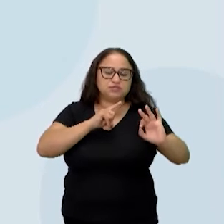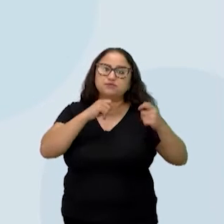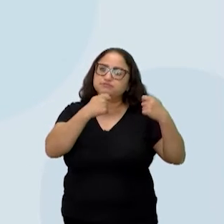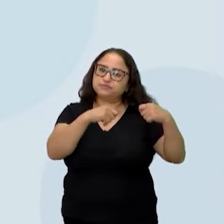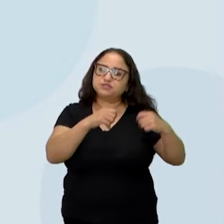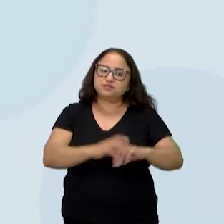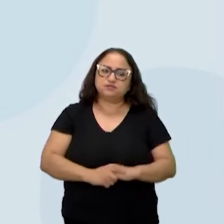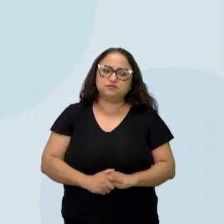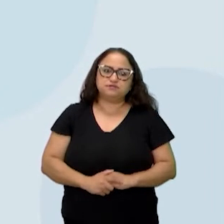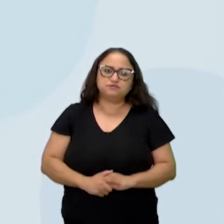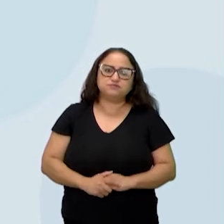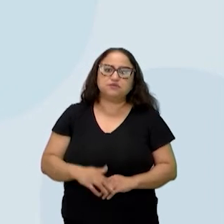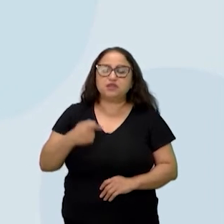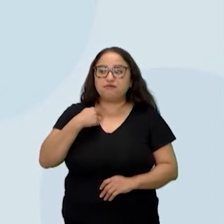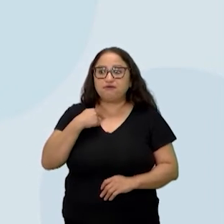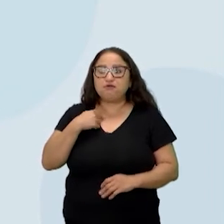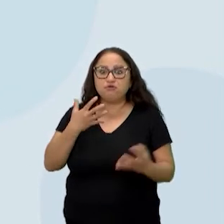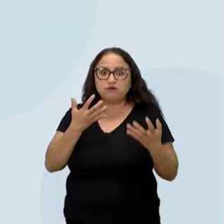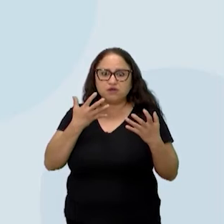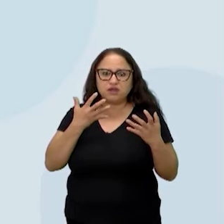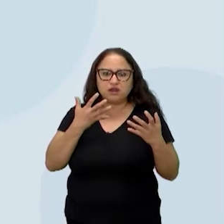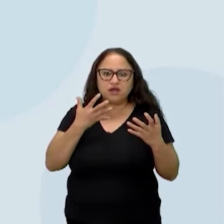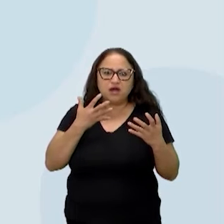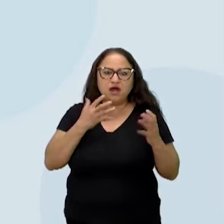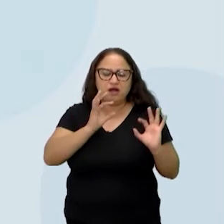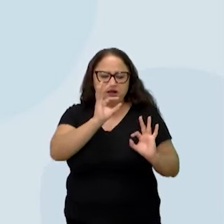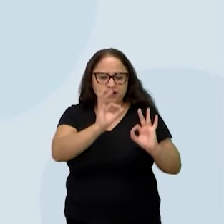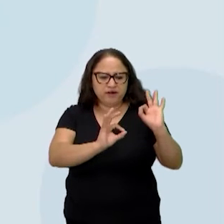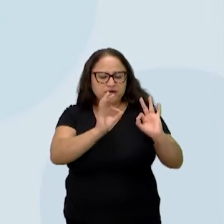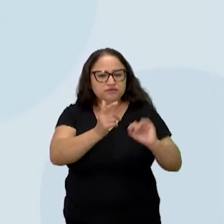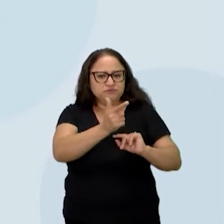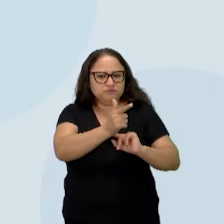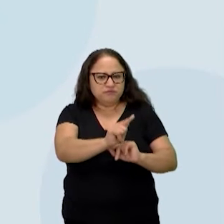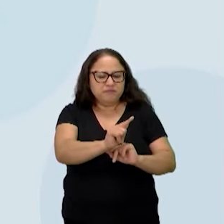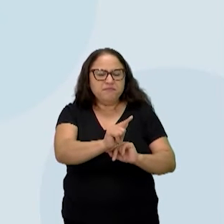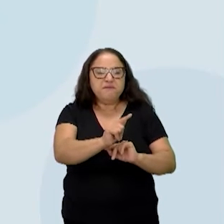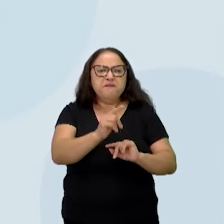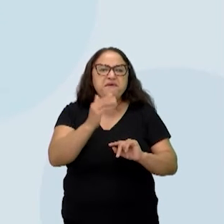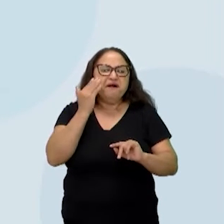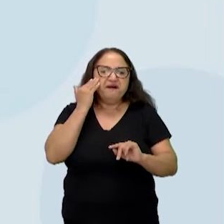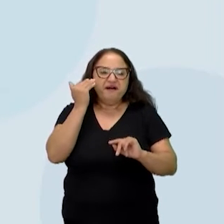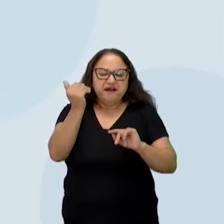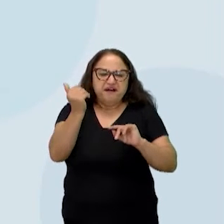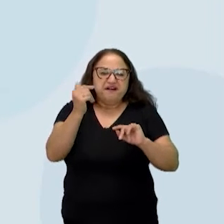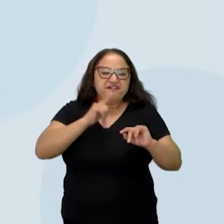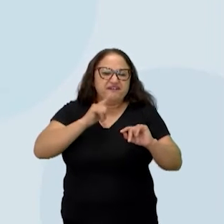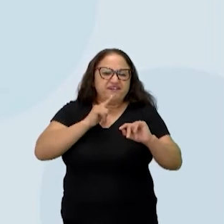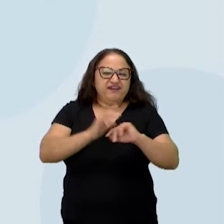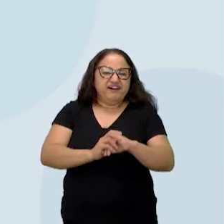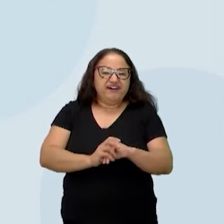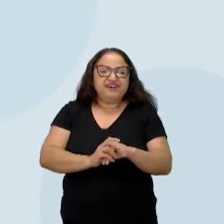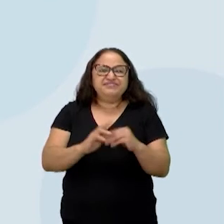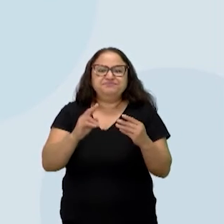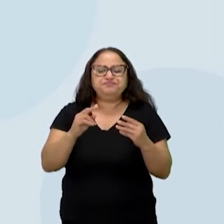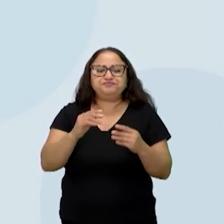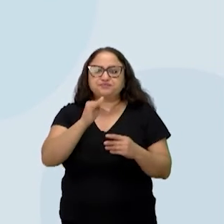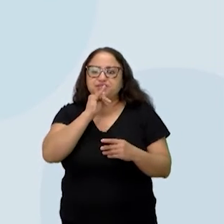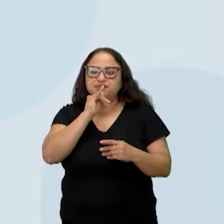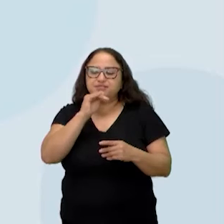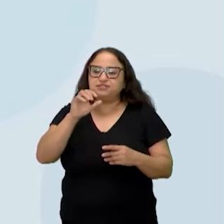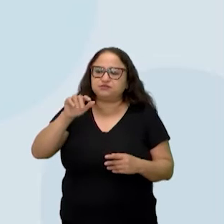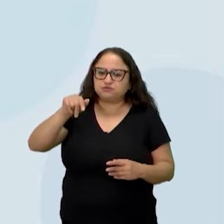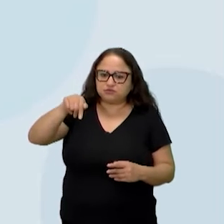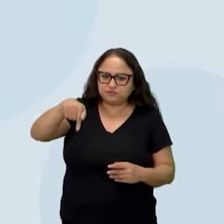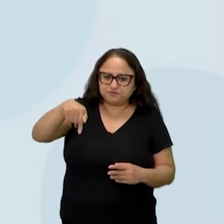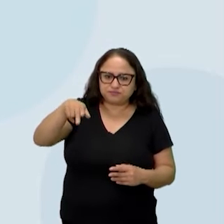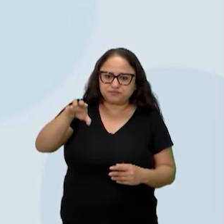eu queira remontar, né, uma obra conhecida. Por exemplo, eu quero pegar o Quebra-Nozes, que é tão